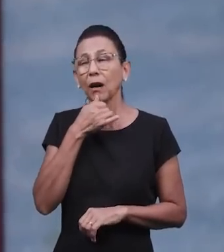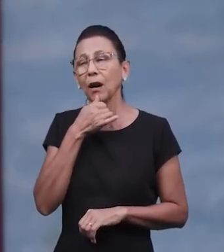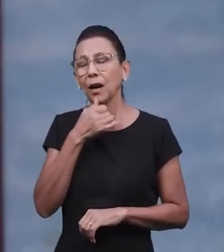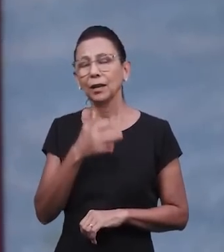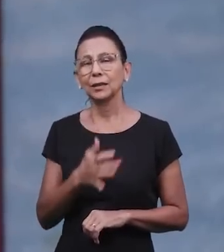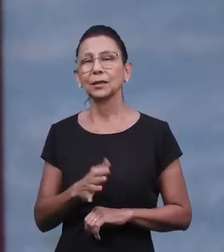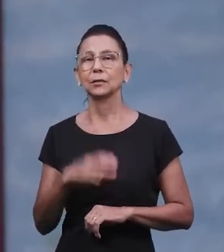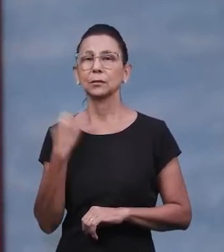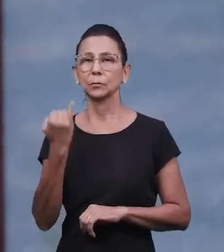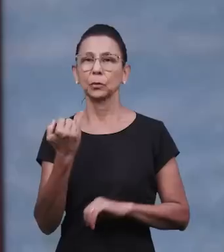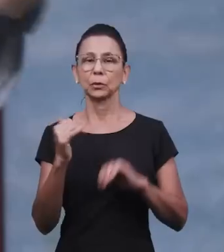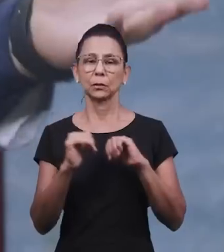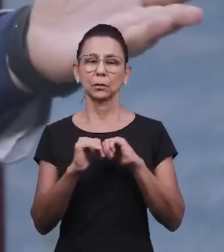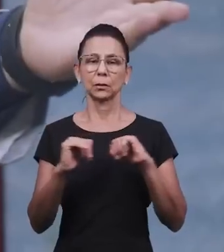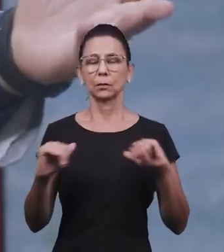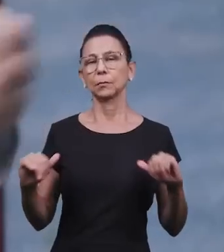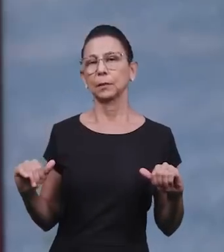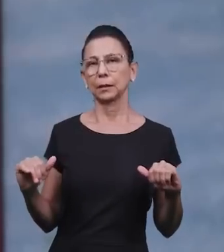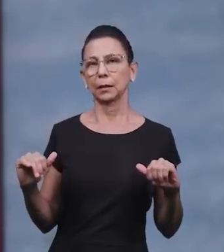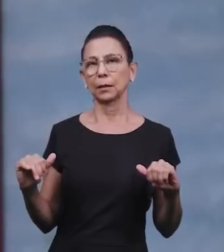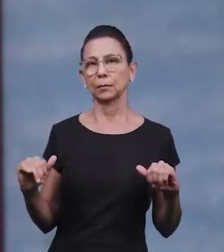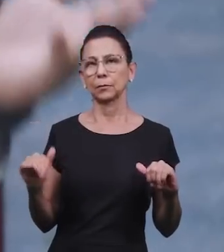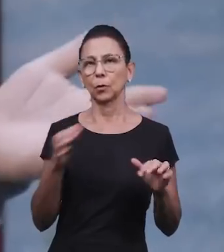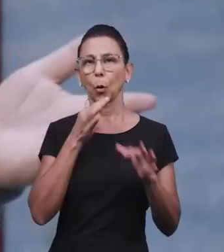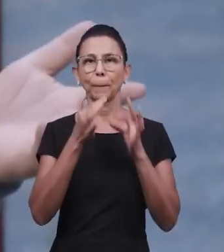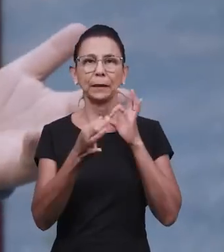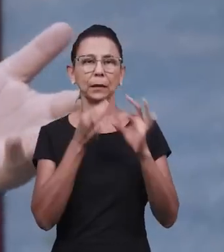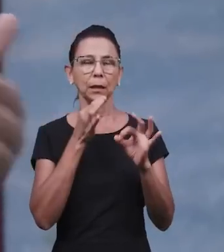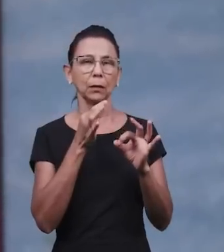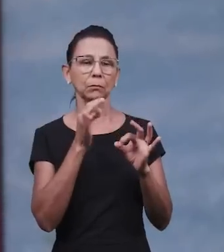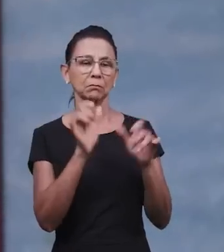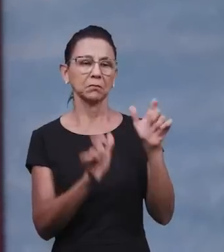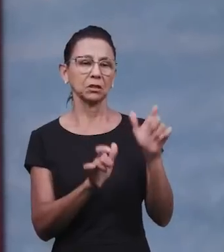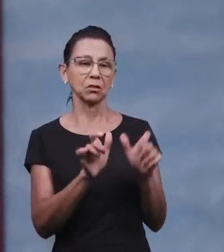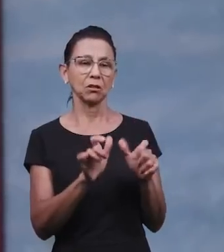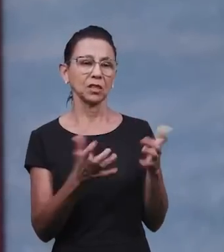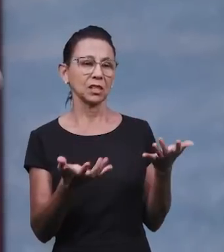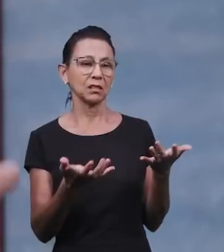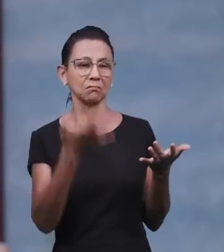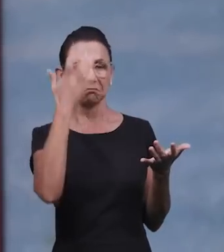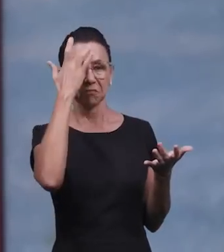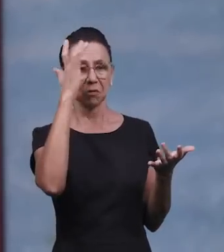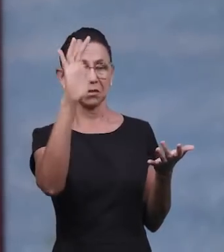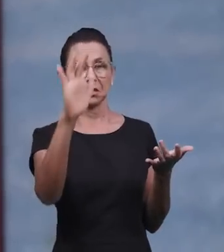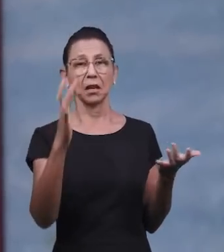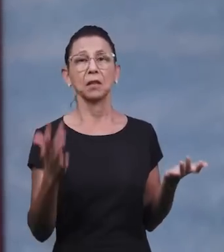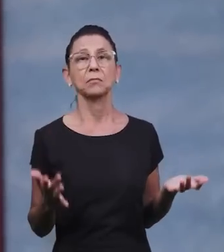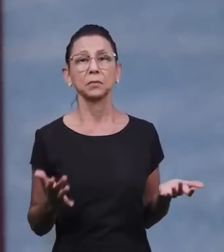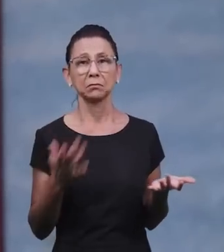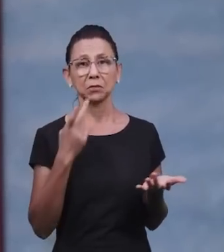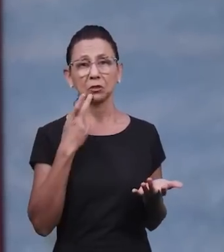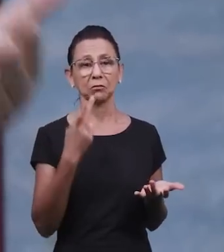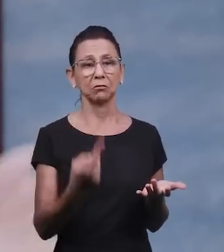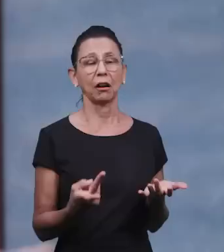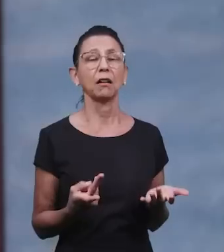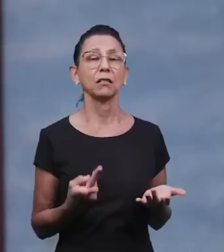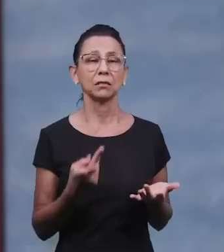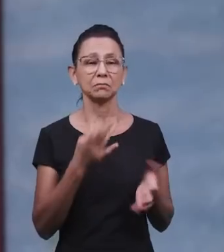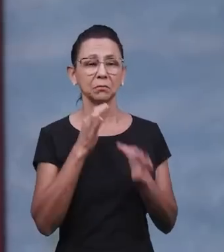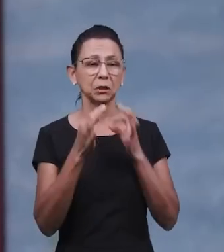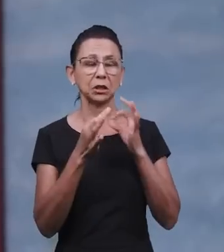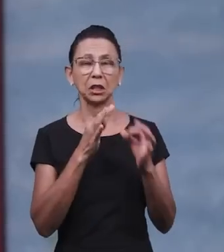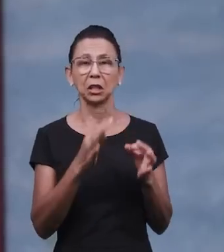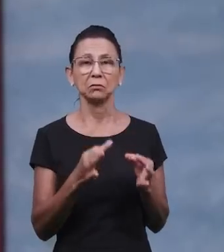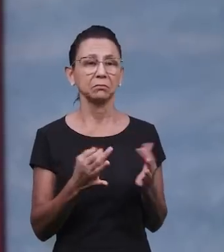essa separação do que as pessoas falam e que às vezes elas nem têm contexto, as pessoas não sabem o que elas às vezes estão falando, elas não têm informação